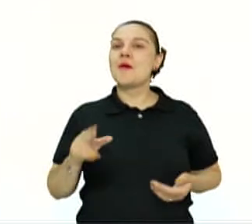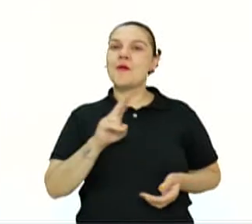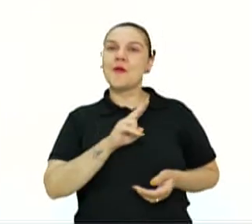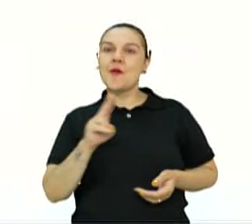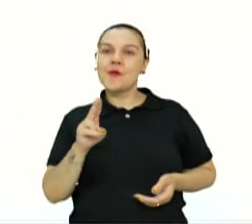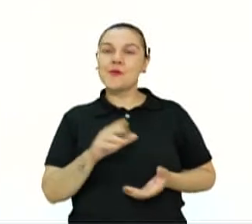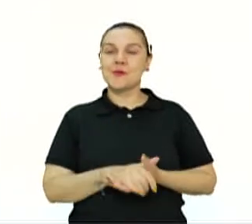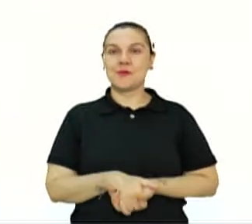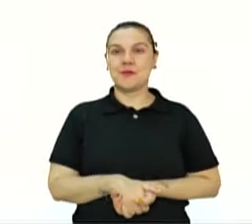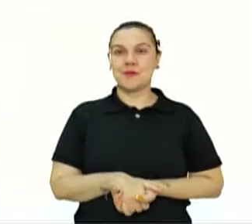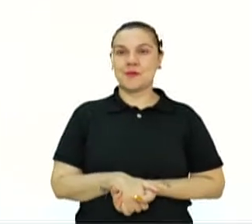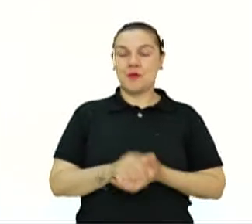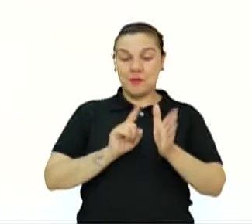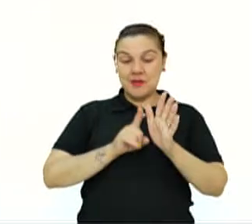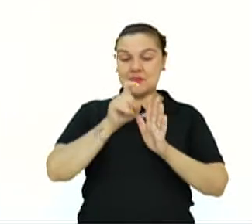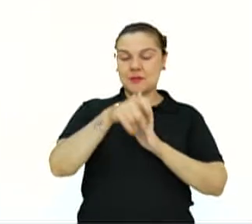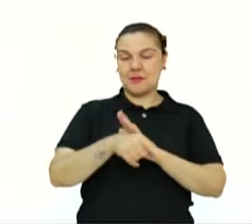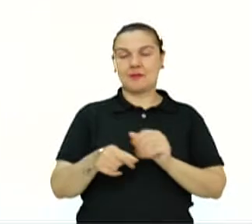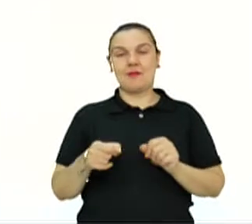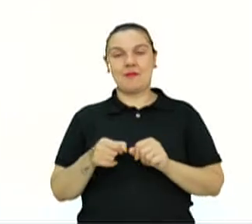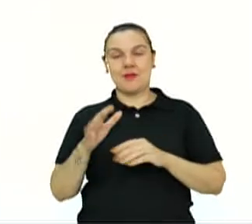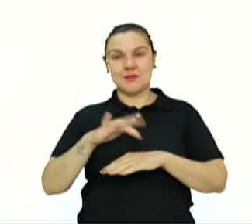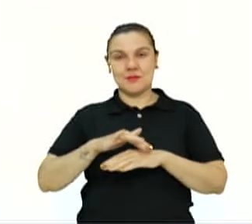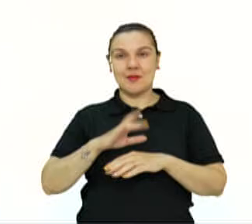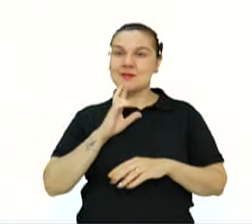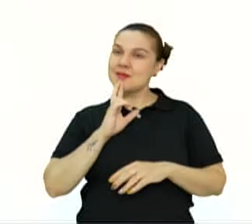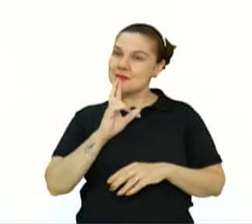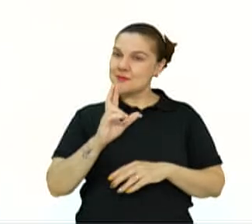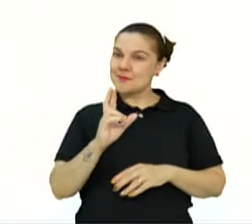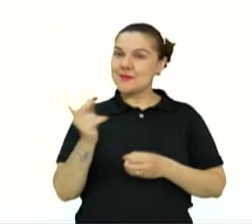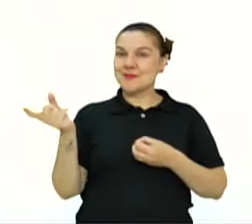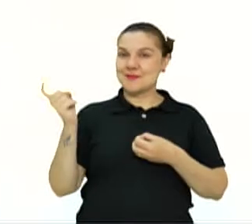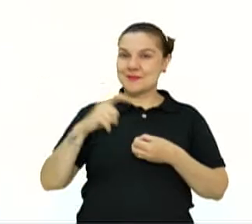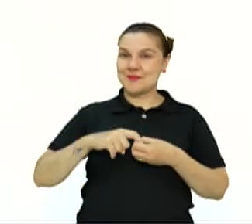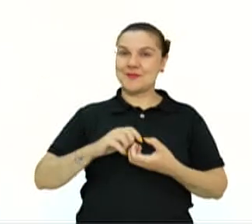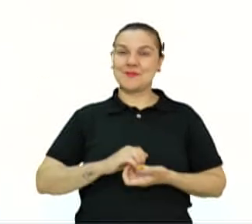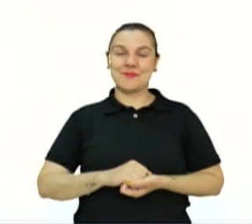dessa bactéria causadora da sífilis? Responde aí.